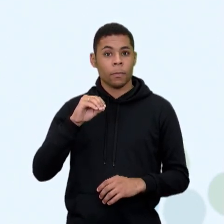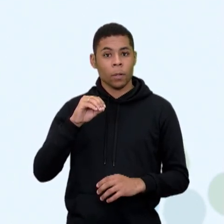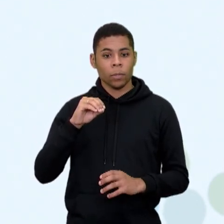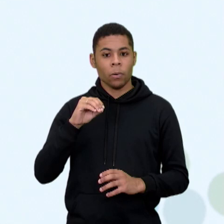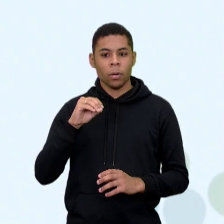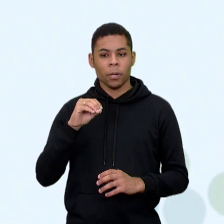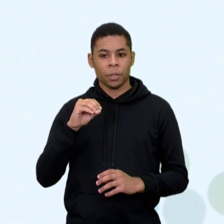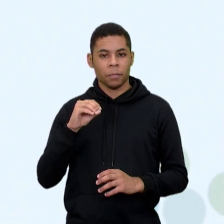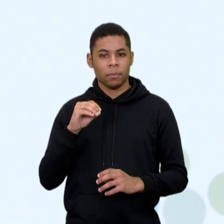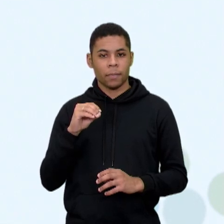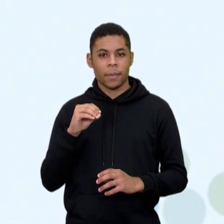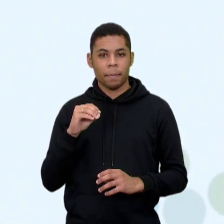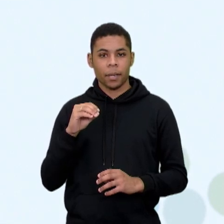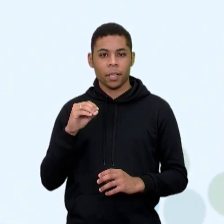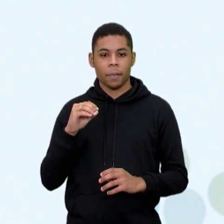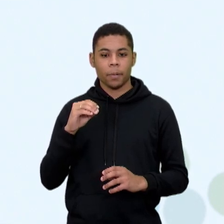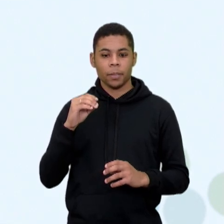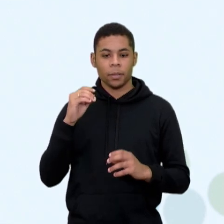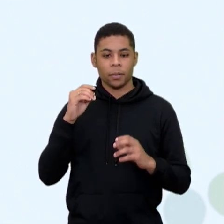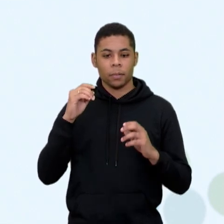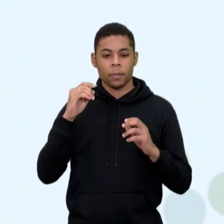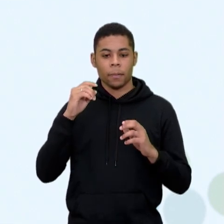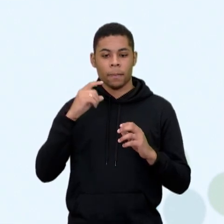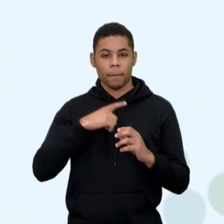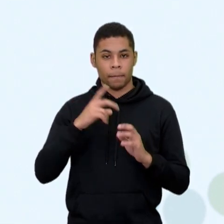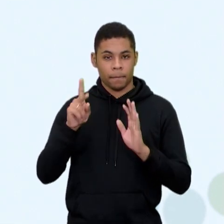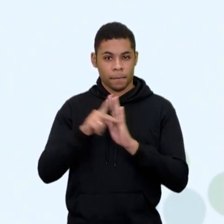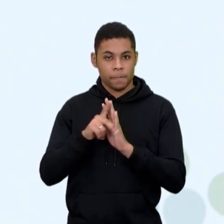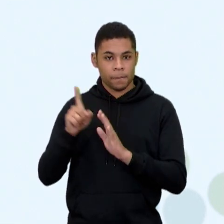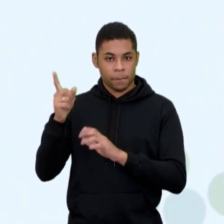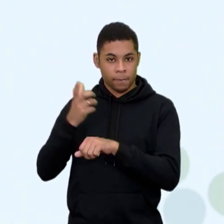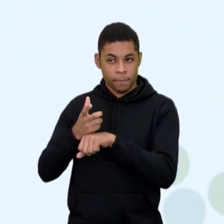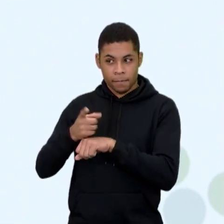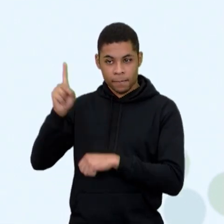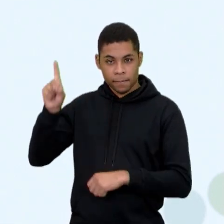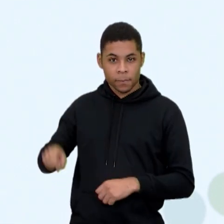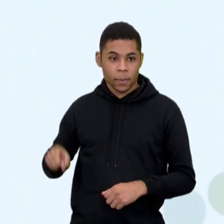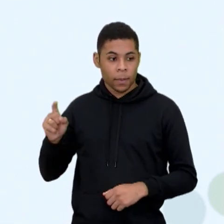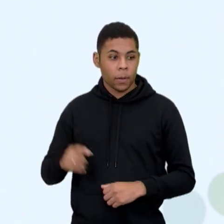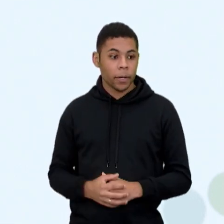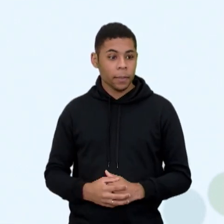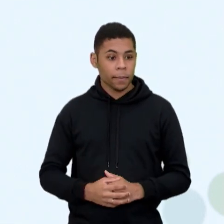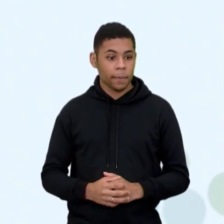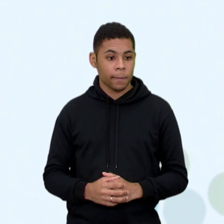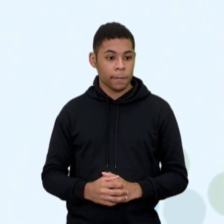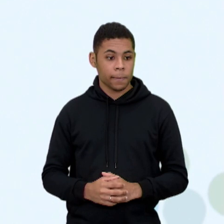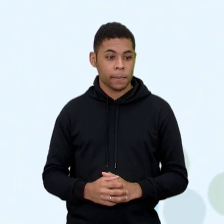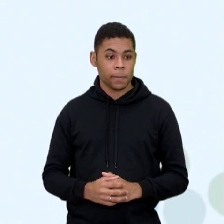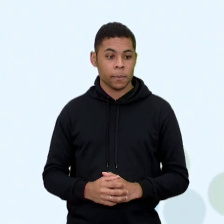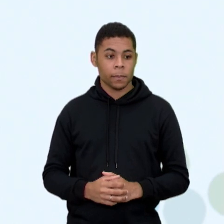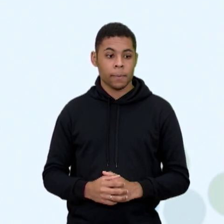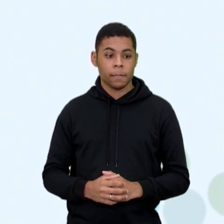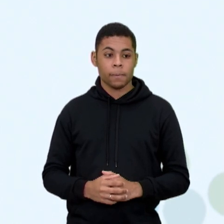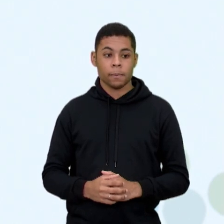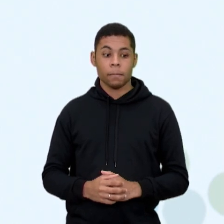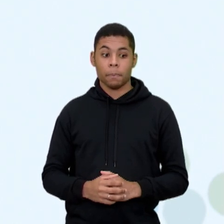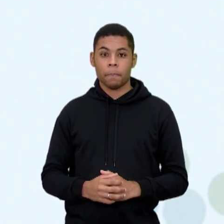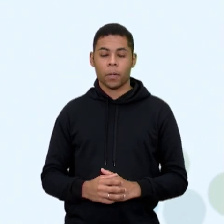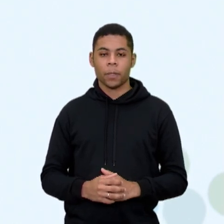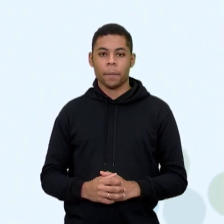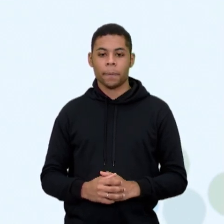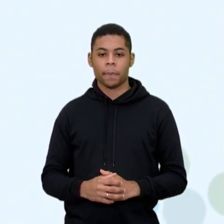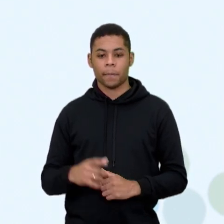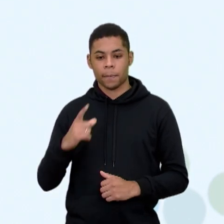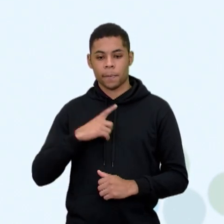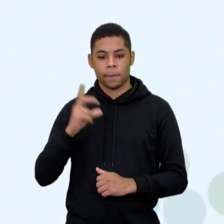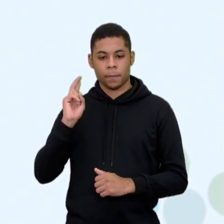Mídias. O componente 3 faz parte aí do aprofundamento à cultura do solo, do campo à cidade. Unidade